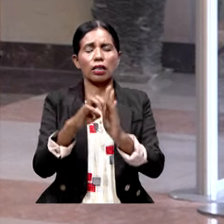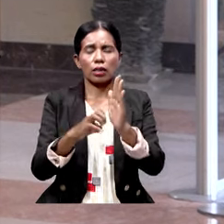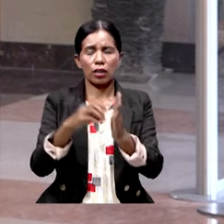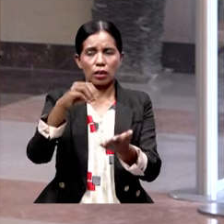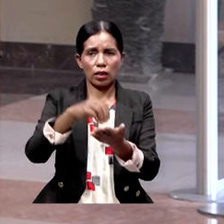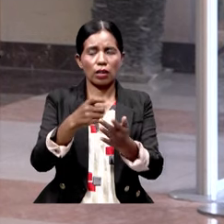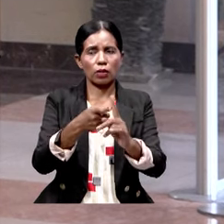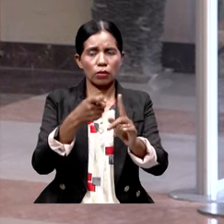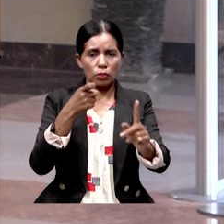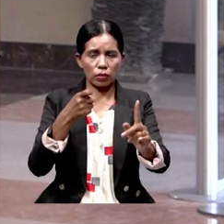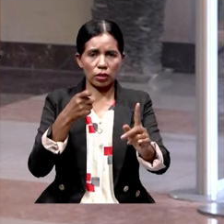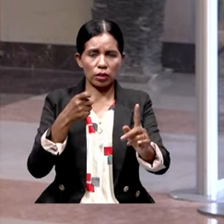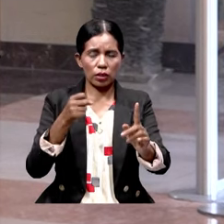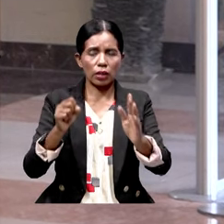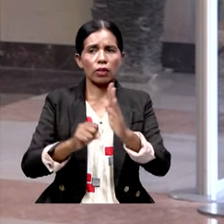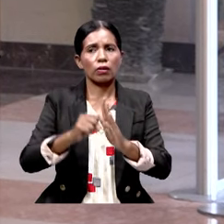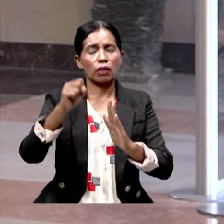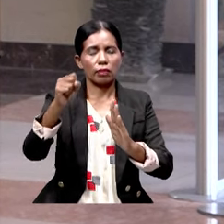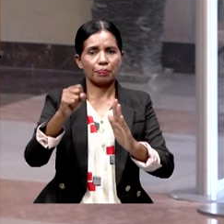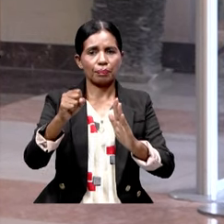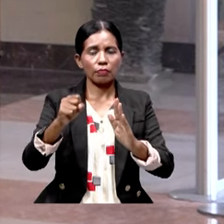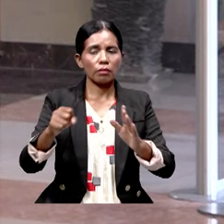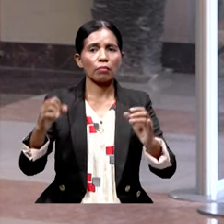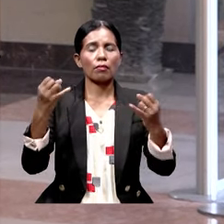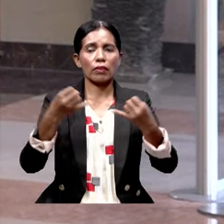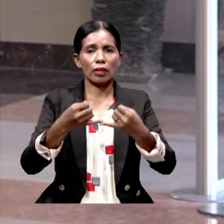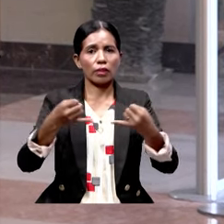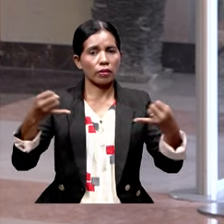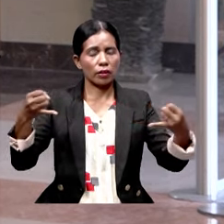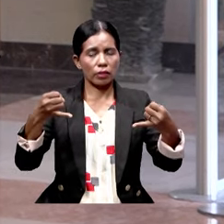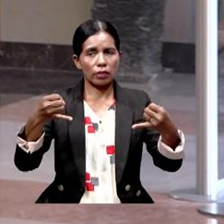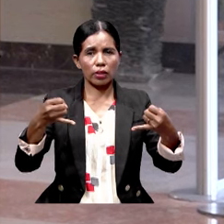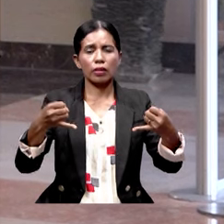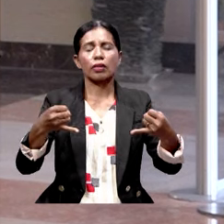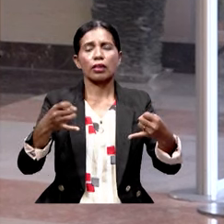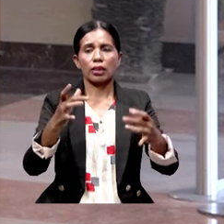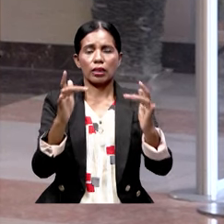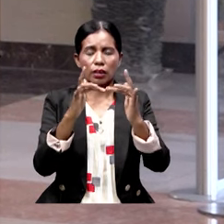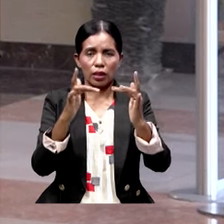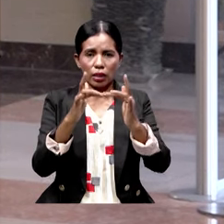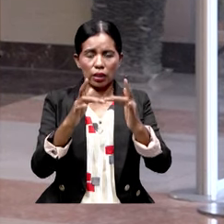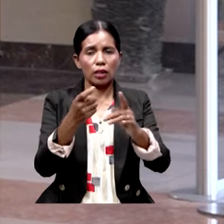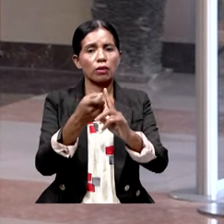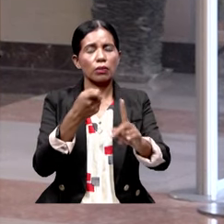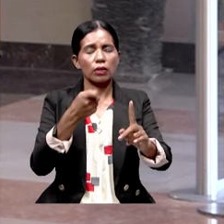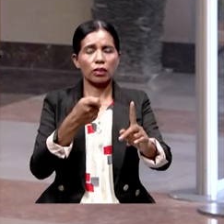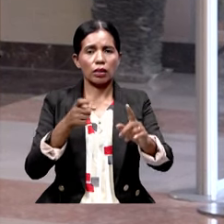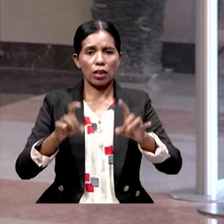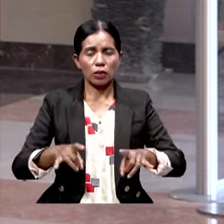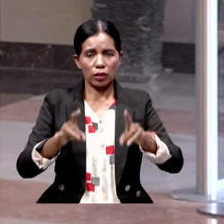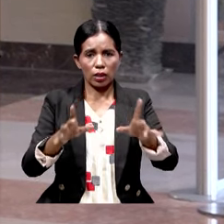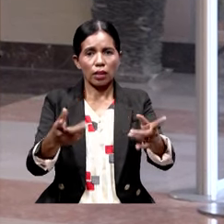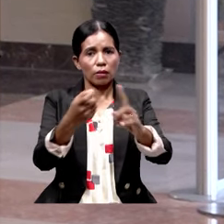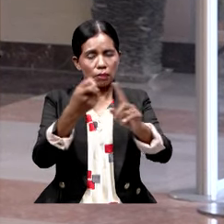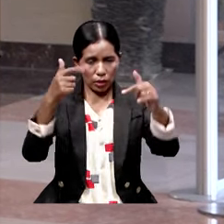mas os parte sul, cabo submarino, né? Fibra ótica, outro atmetimor. Eu informo a sua